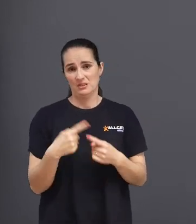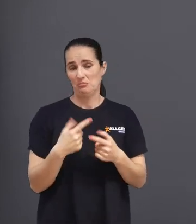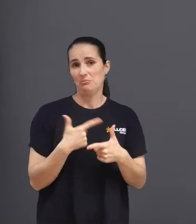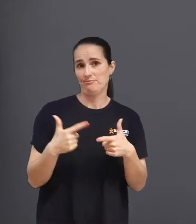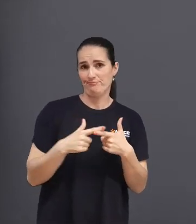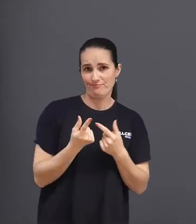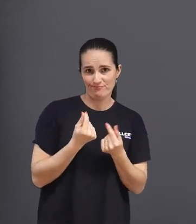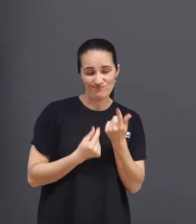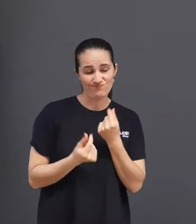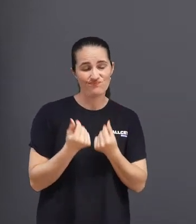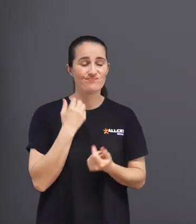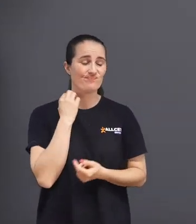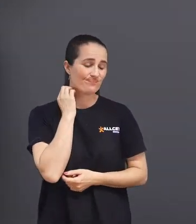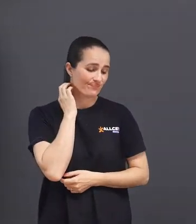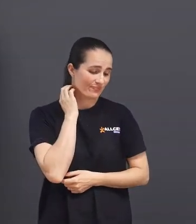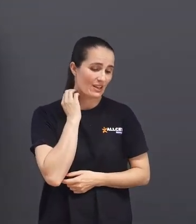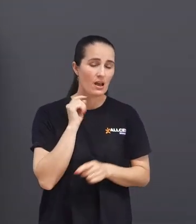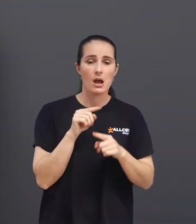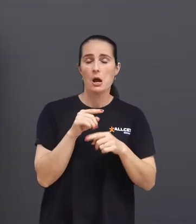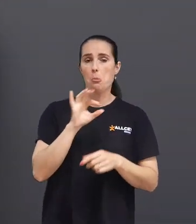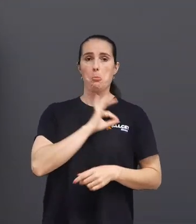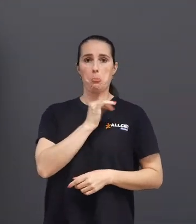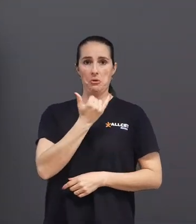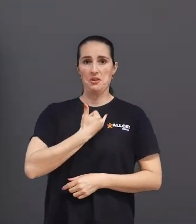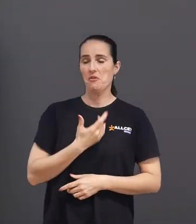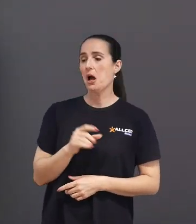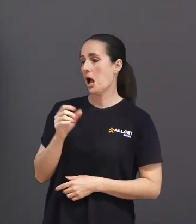E eu saí de lá indignada.